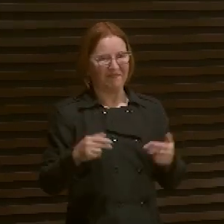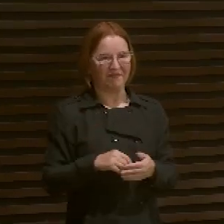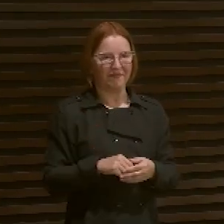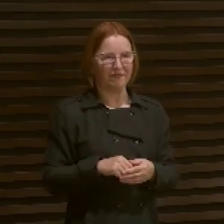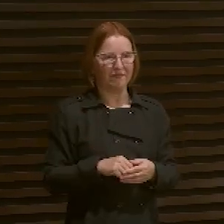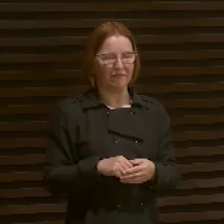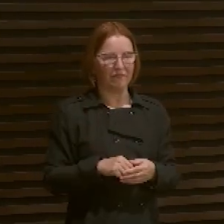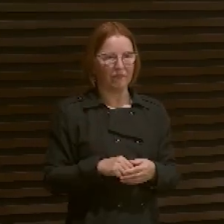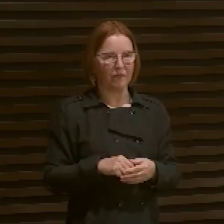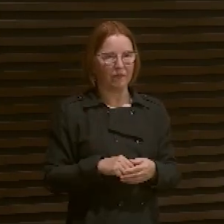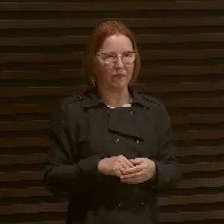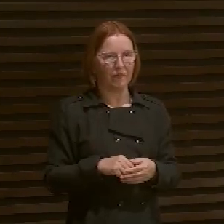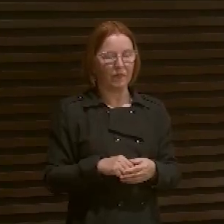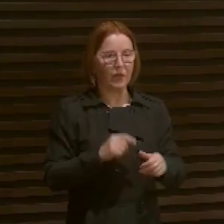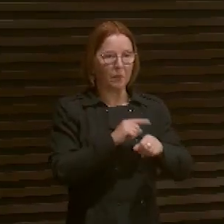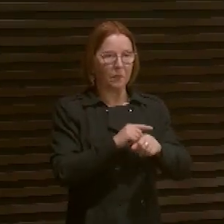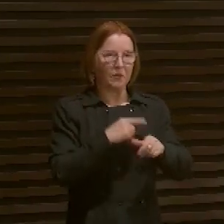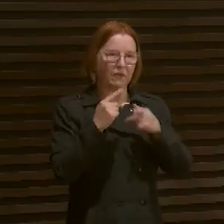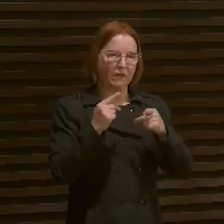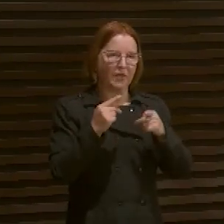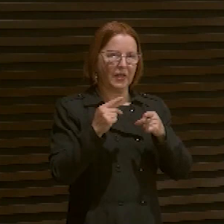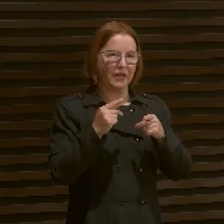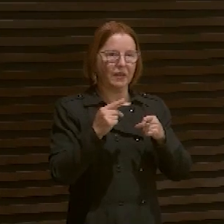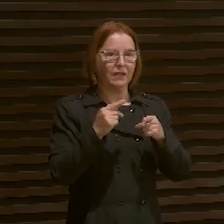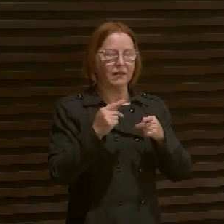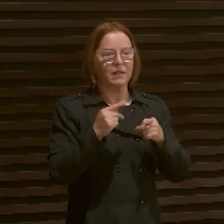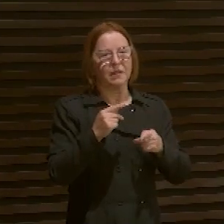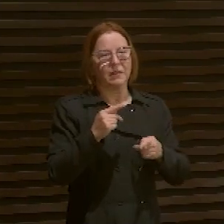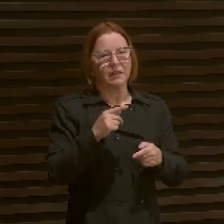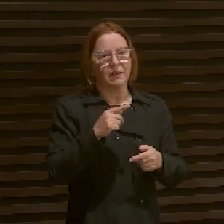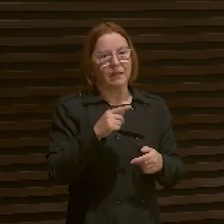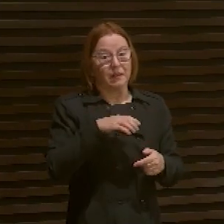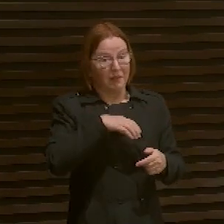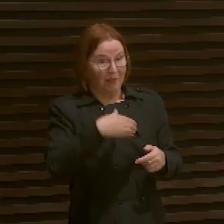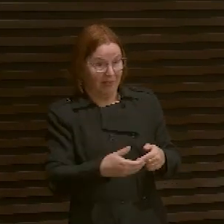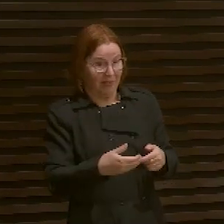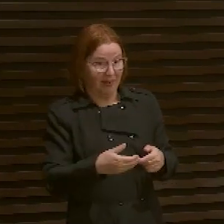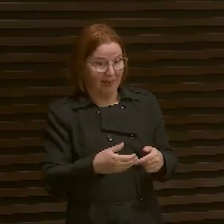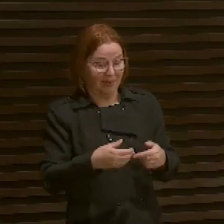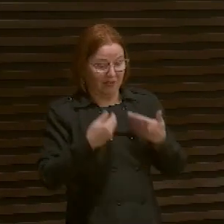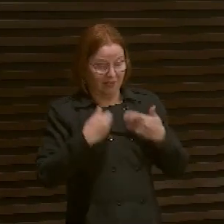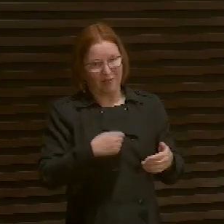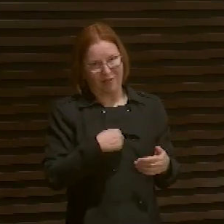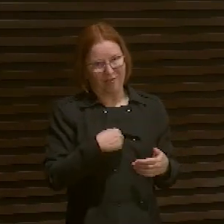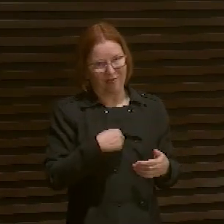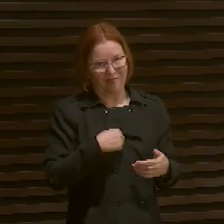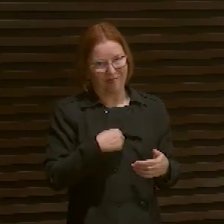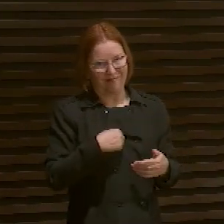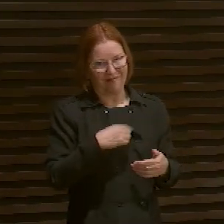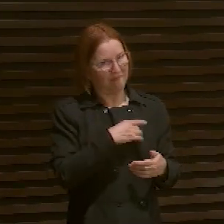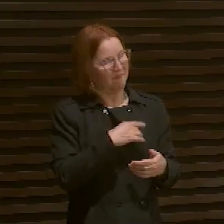Quando ele diz essas palavras, tem de bom ânimo, sou eu, não temais, veja bem, a tempestade ainda não tinha